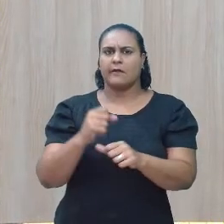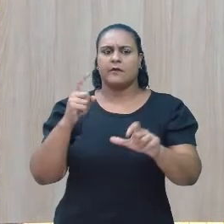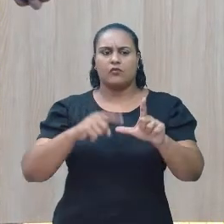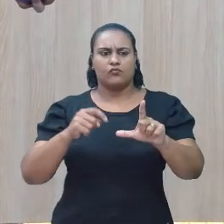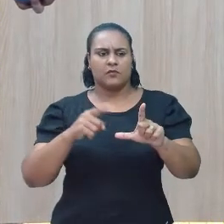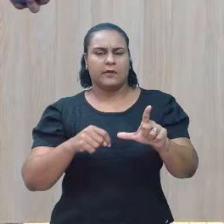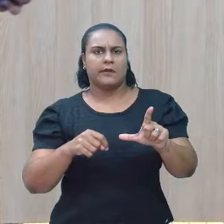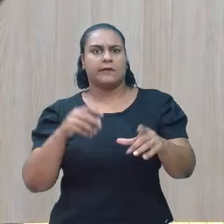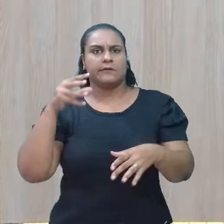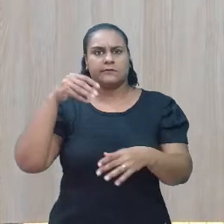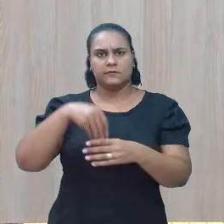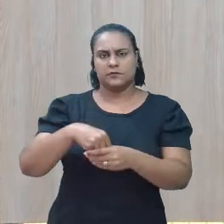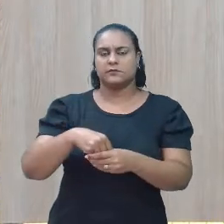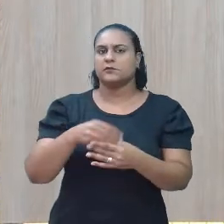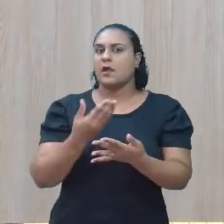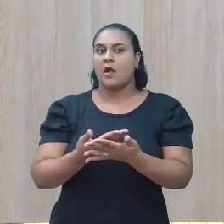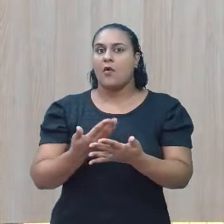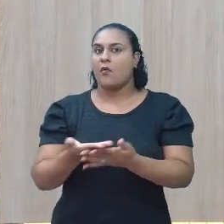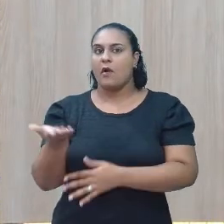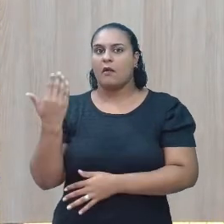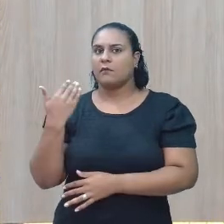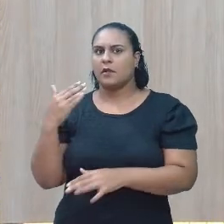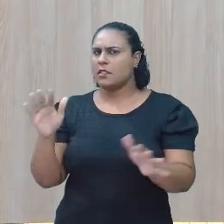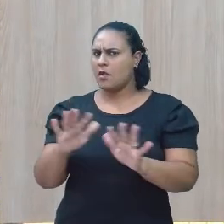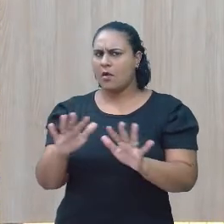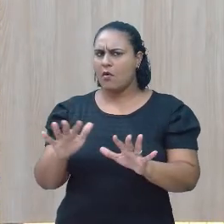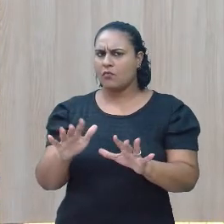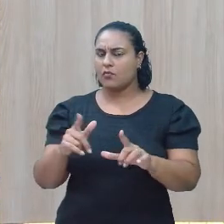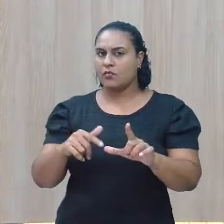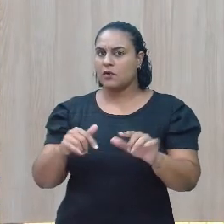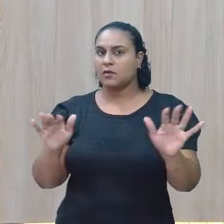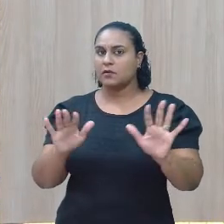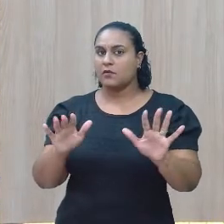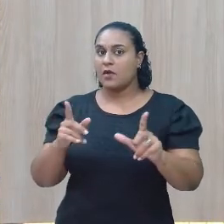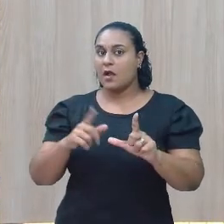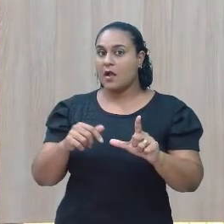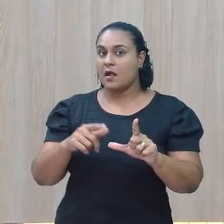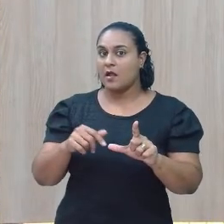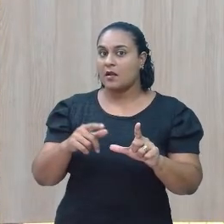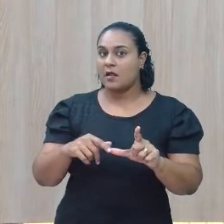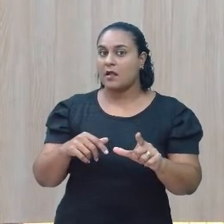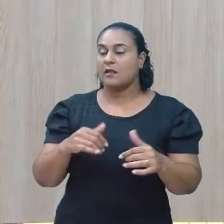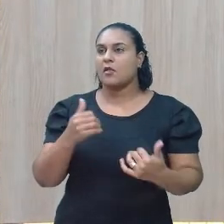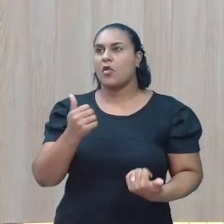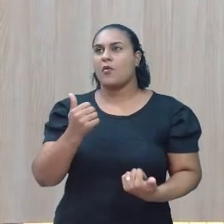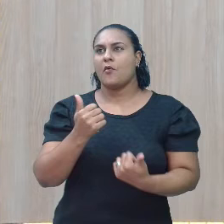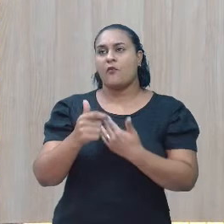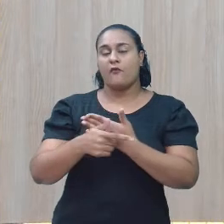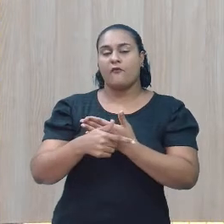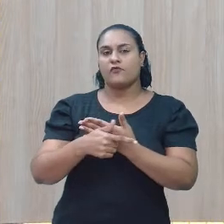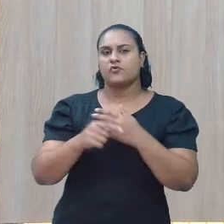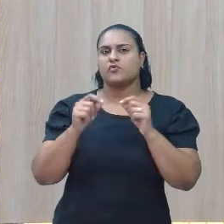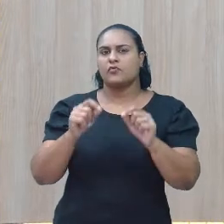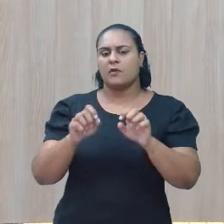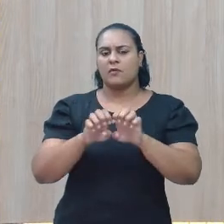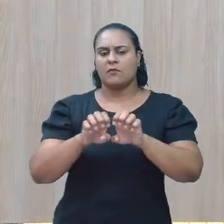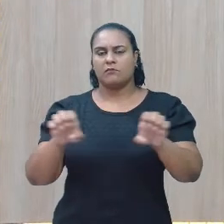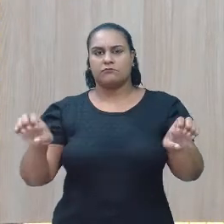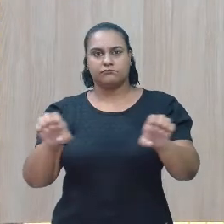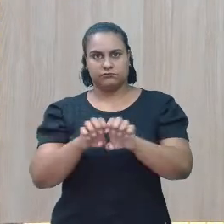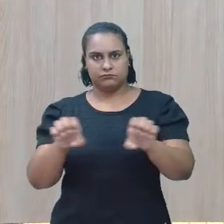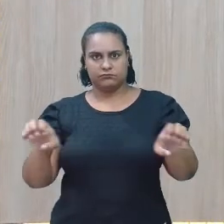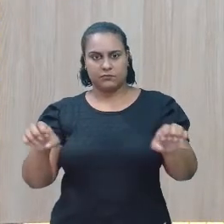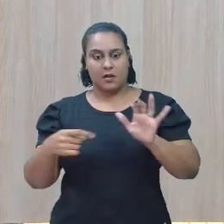eu falei na aula anterior que não se faz conta com letras. As letras estão ali como uma função e no sentido de equação, as